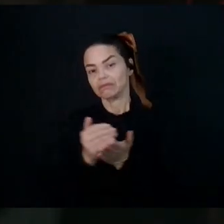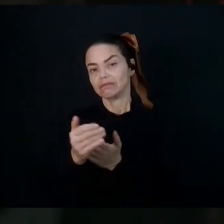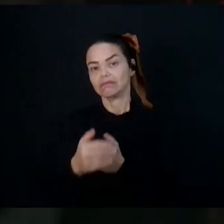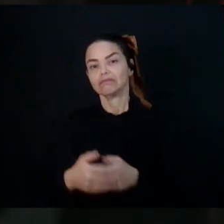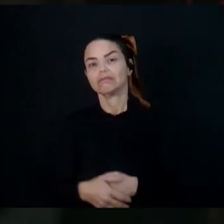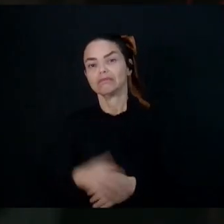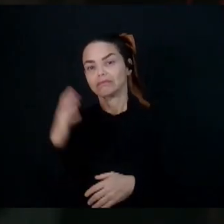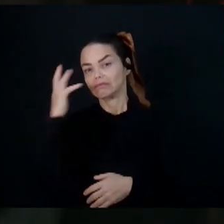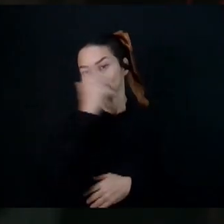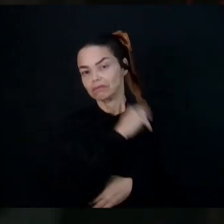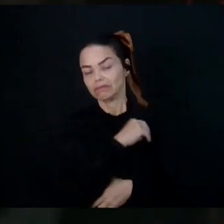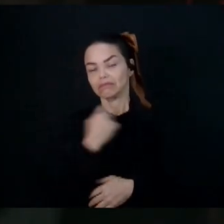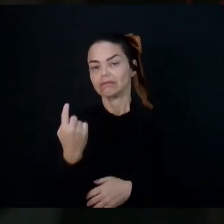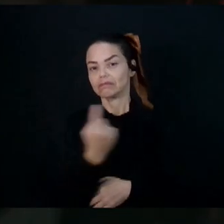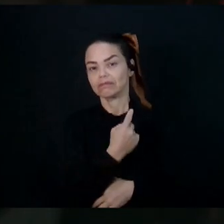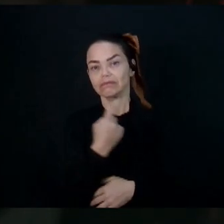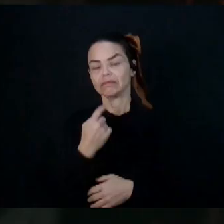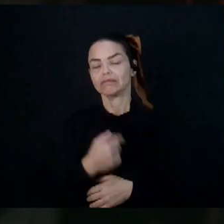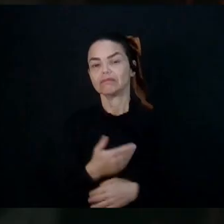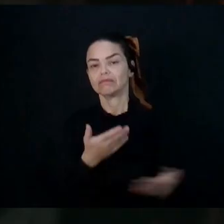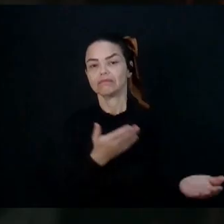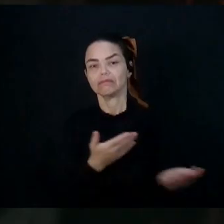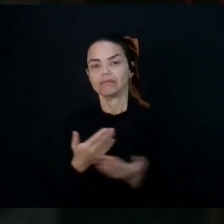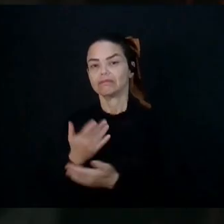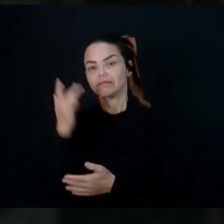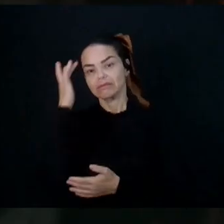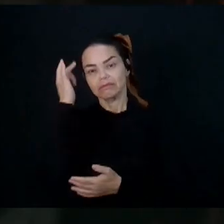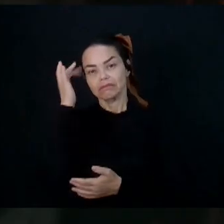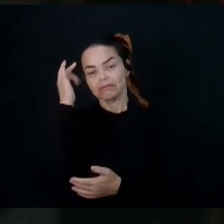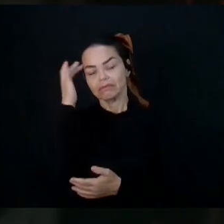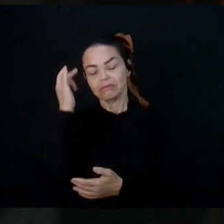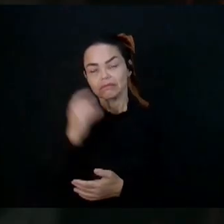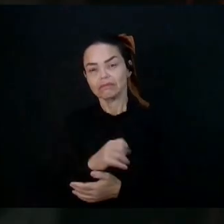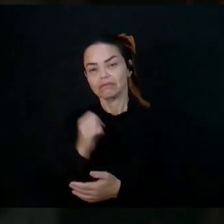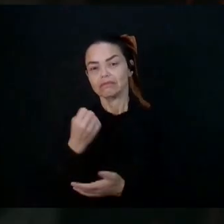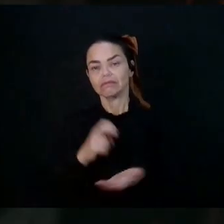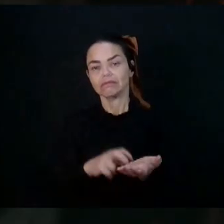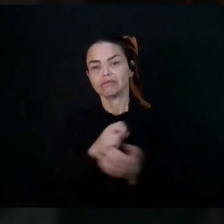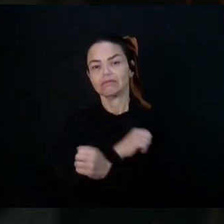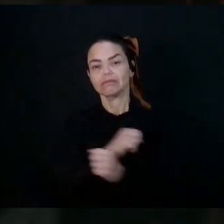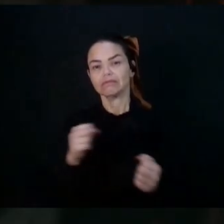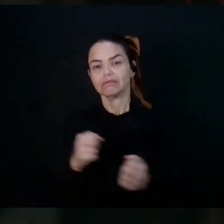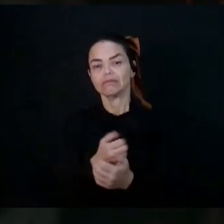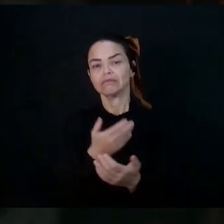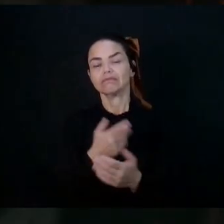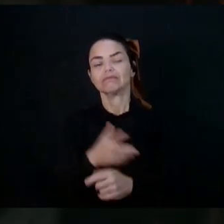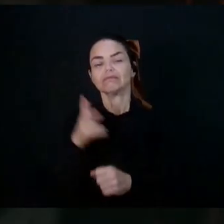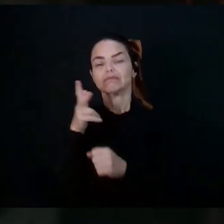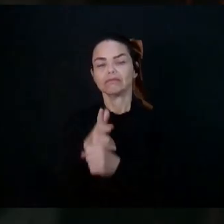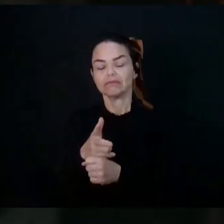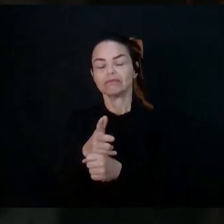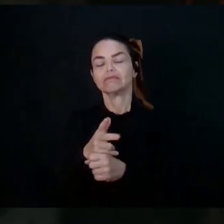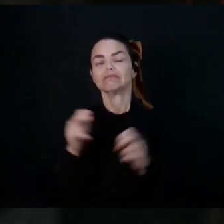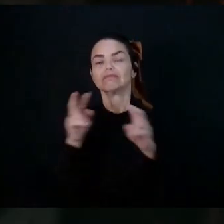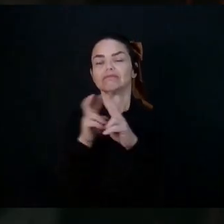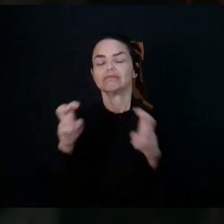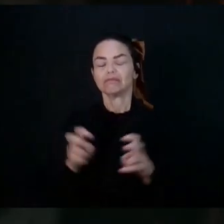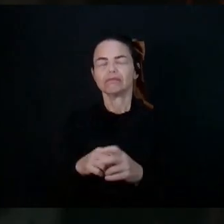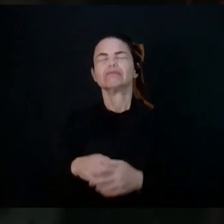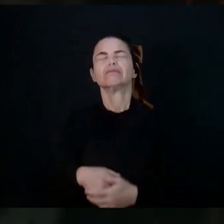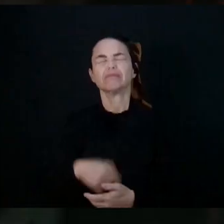linda para nós. Quero convidar você, porque amanhã, a partir das 8 da manhã, nós temos mais Estúdio Câmara. E amanhã a gente vai falar sobre um tema que exige